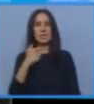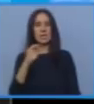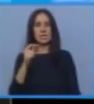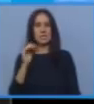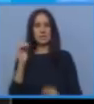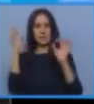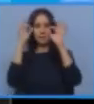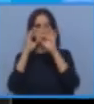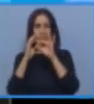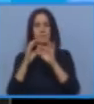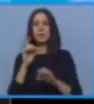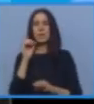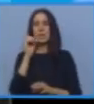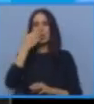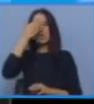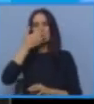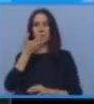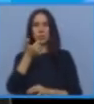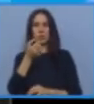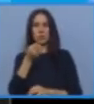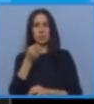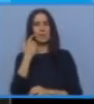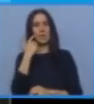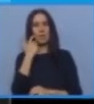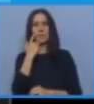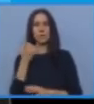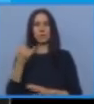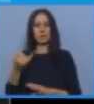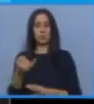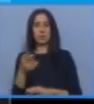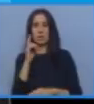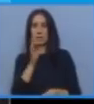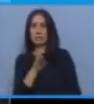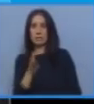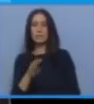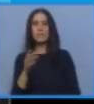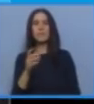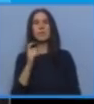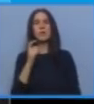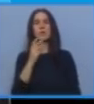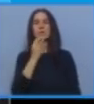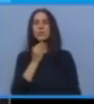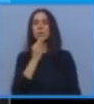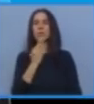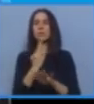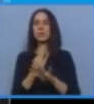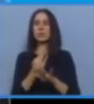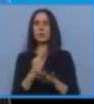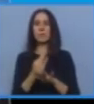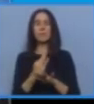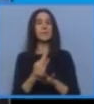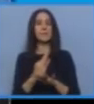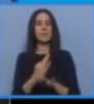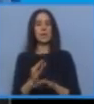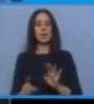dia, o 50º dia depois da Páscoa, nesse dia os judeus celebravam a doação da